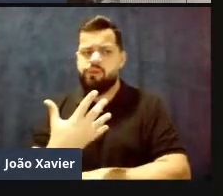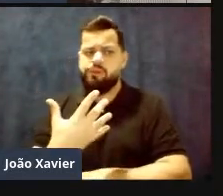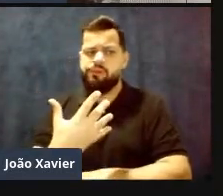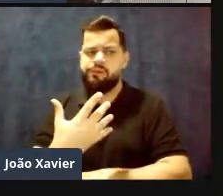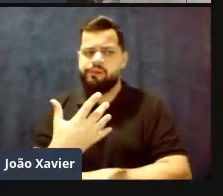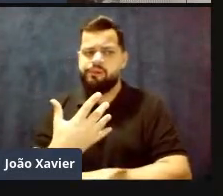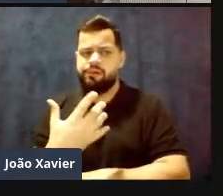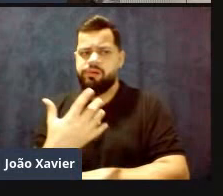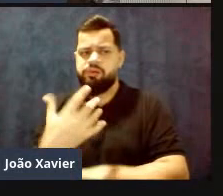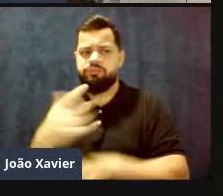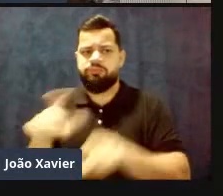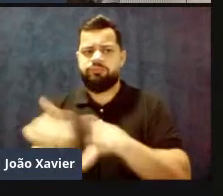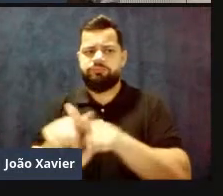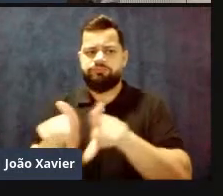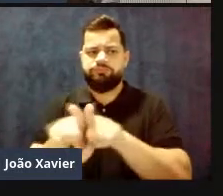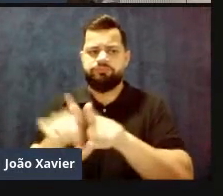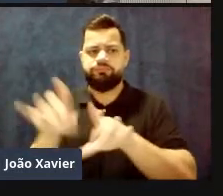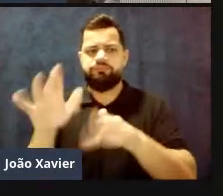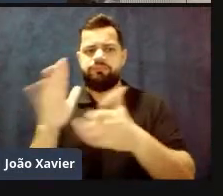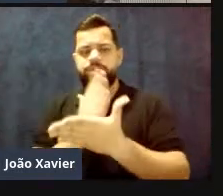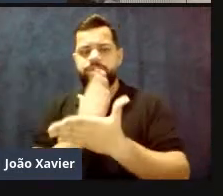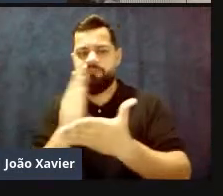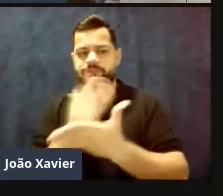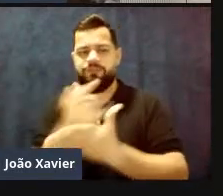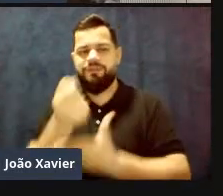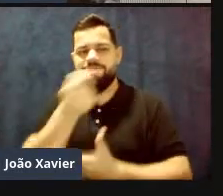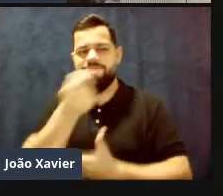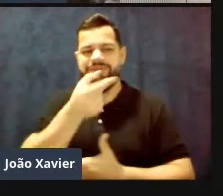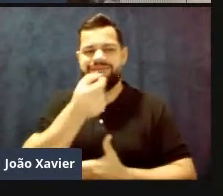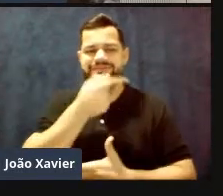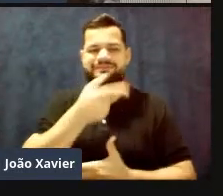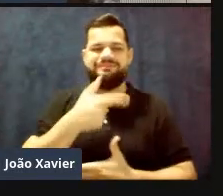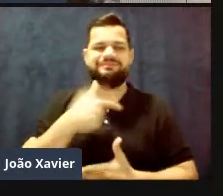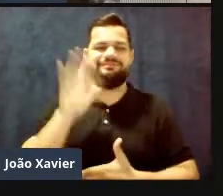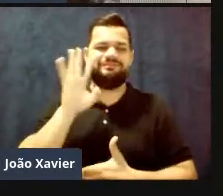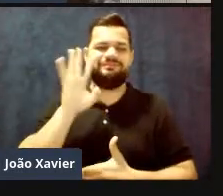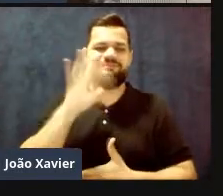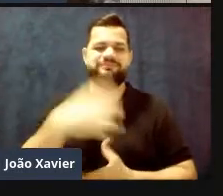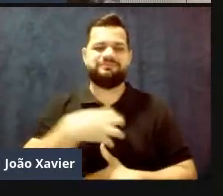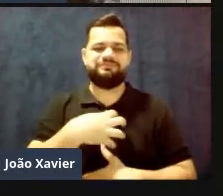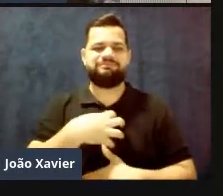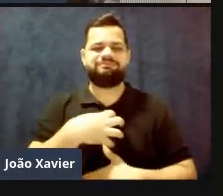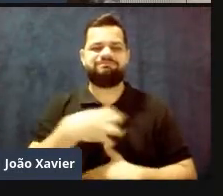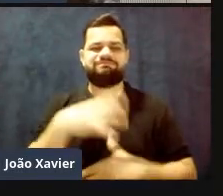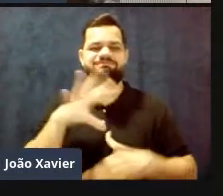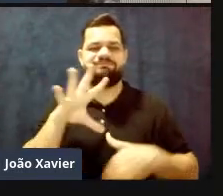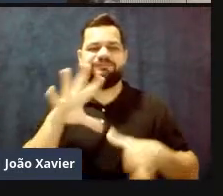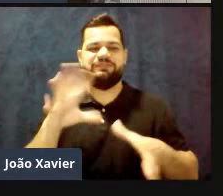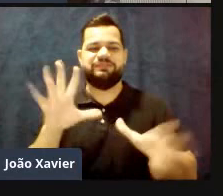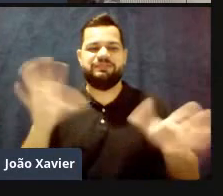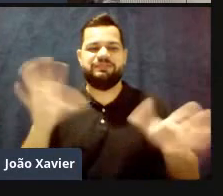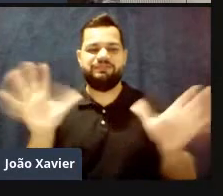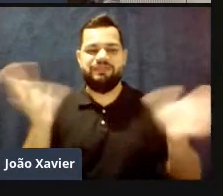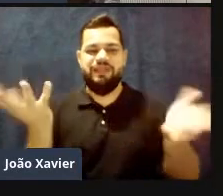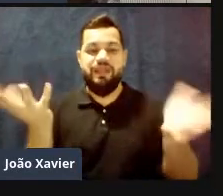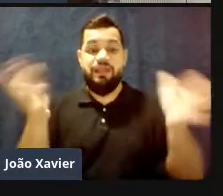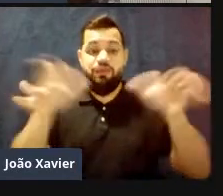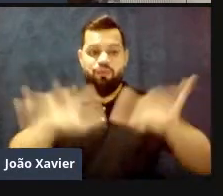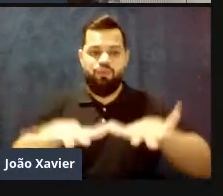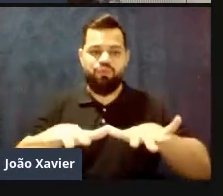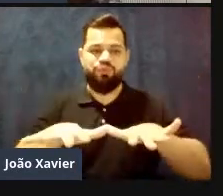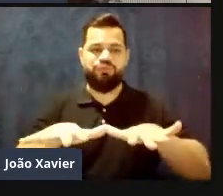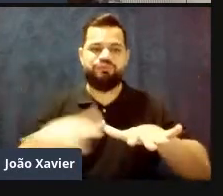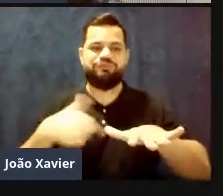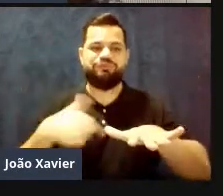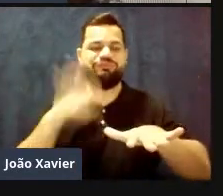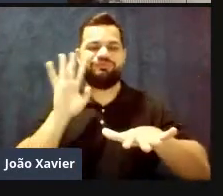algumas piadas internas na UTI, isso era muito satisfatório. Você se sentir inserido mesmo em isolamento social, mesmo em quarentena. Eu fiquei bem,